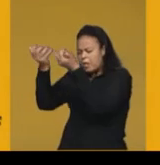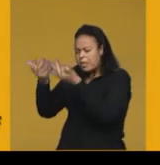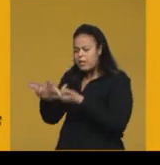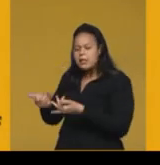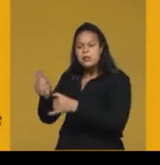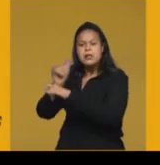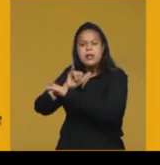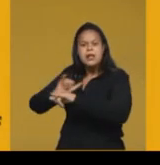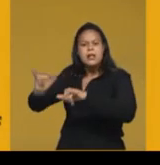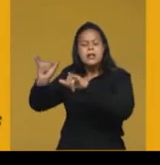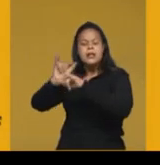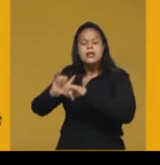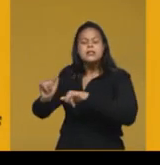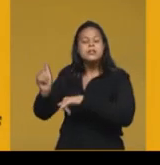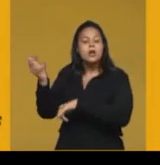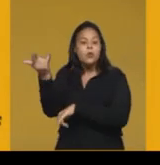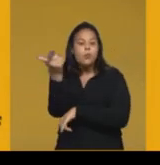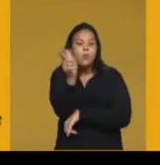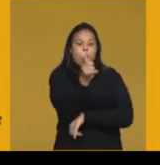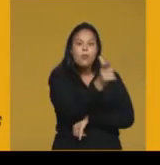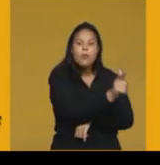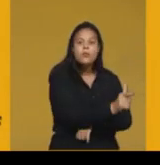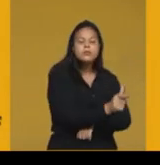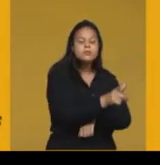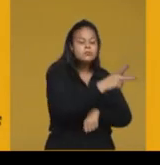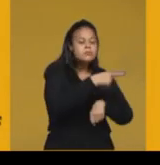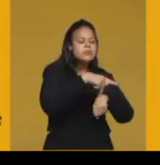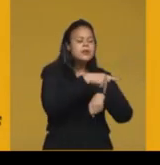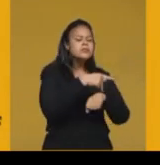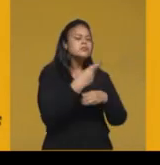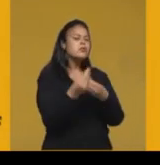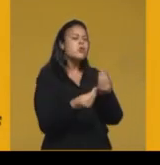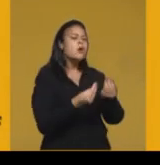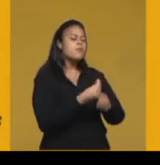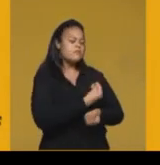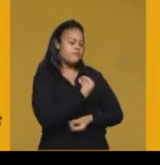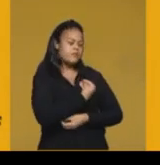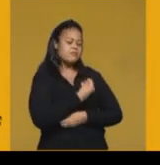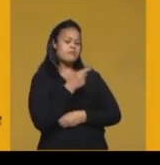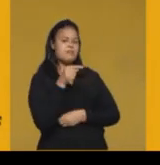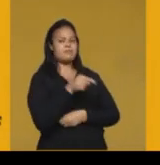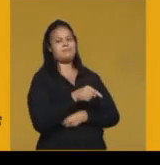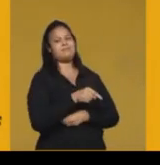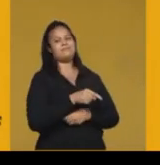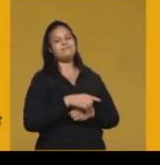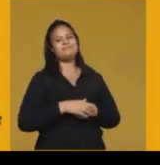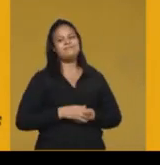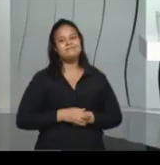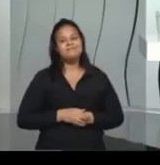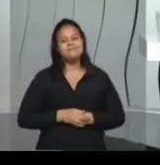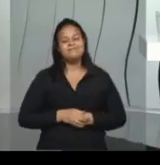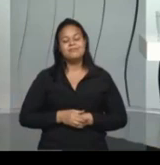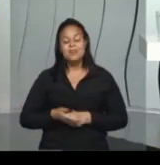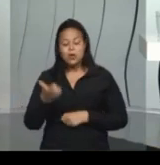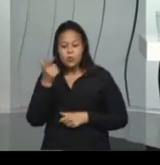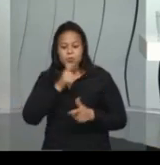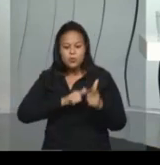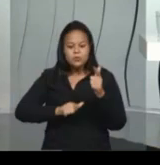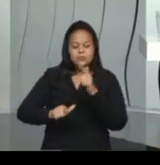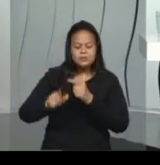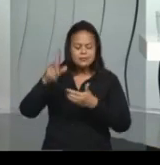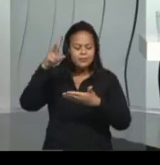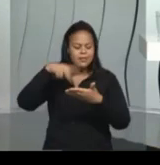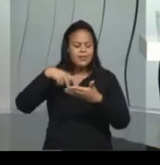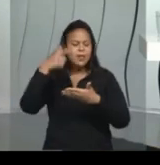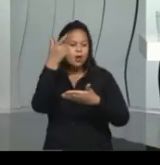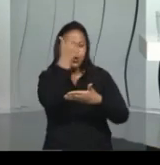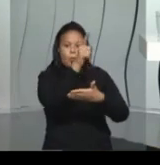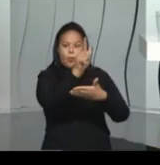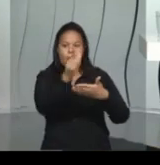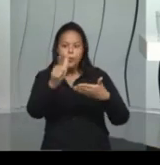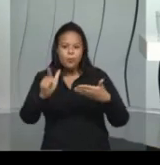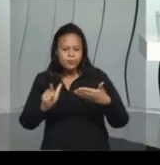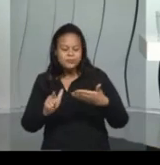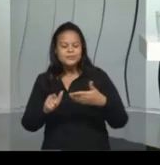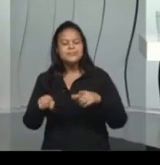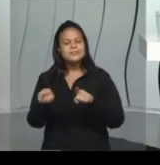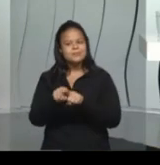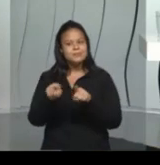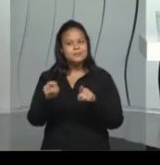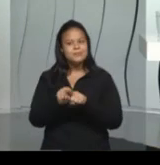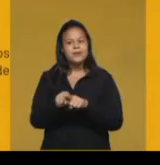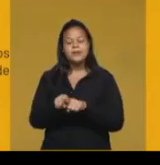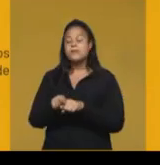outros países. E aí vocês vão poder ler outros relatos. Então vamos para o relato que eu escolhi.